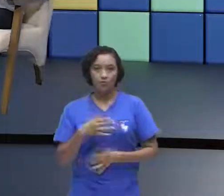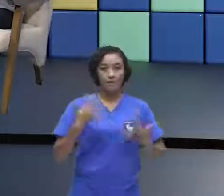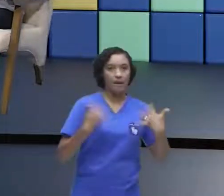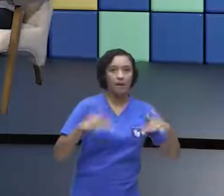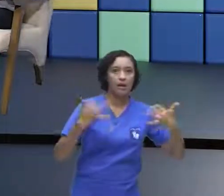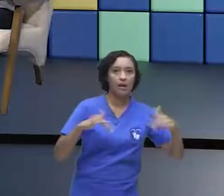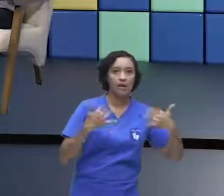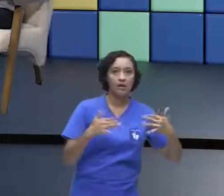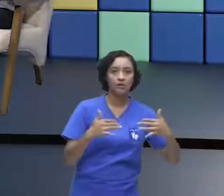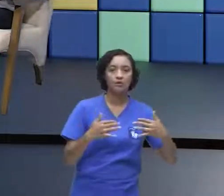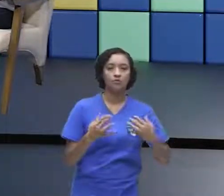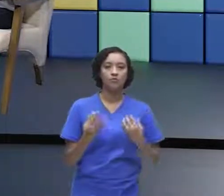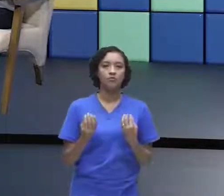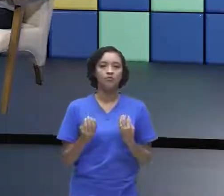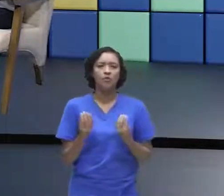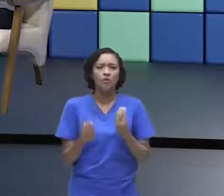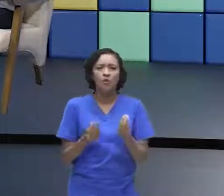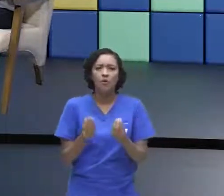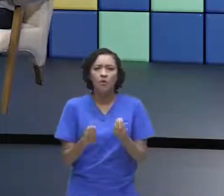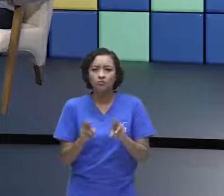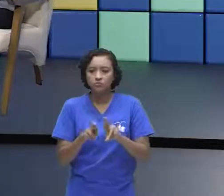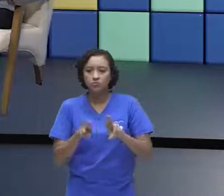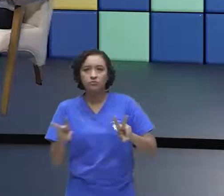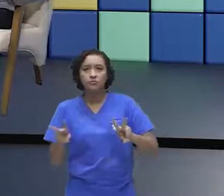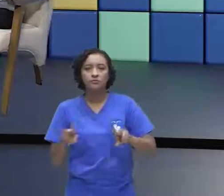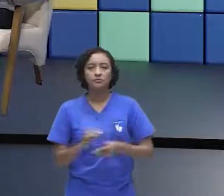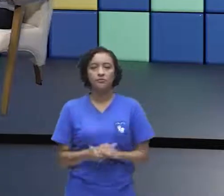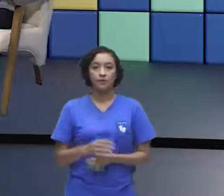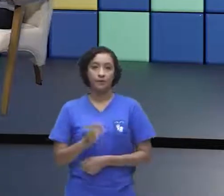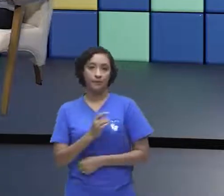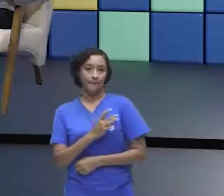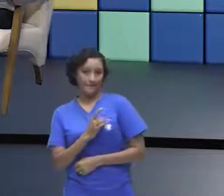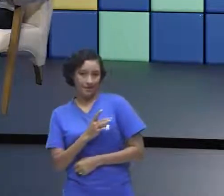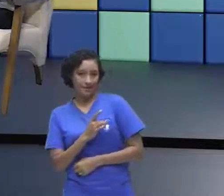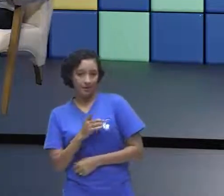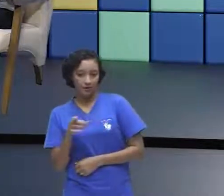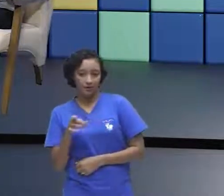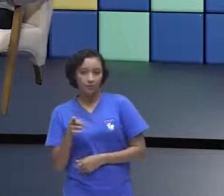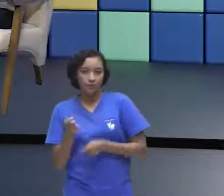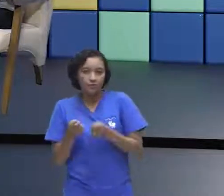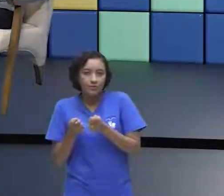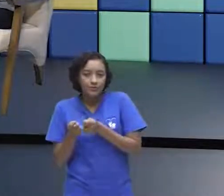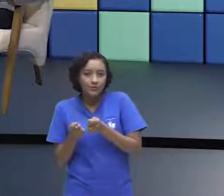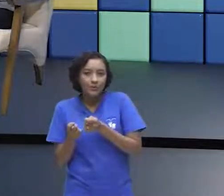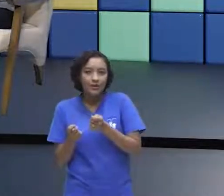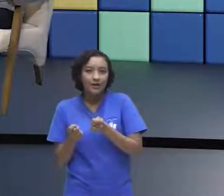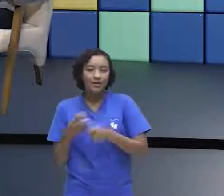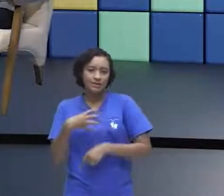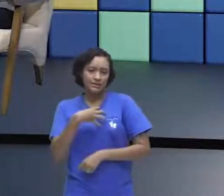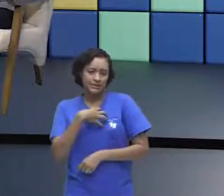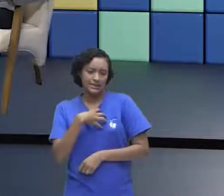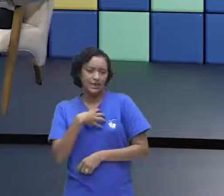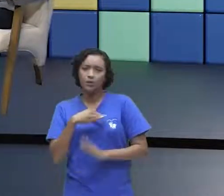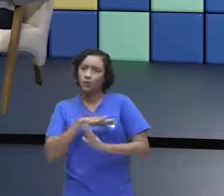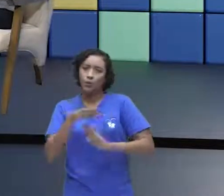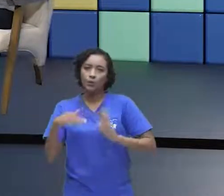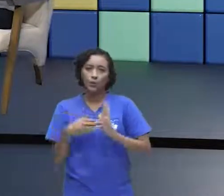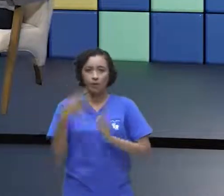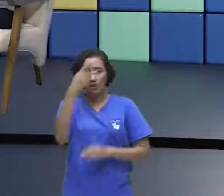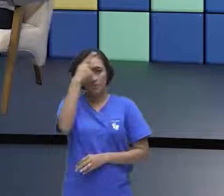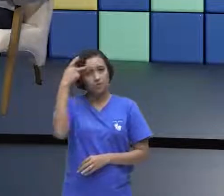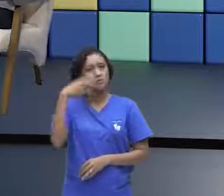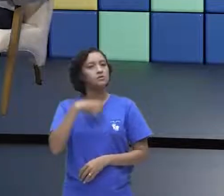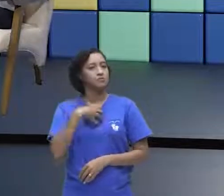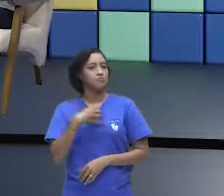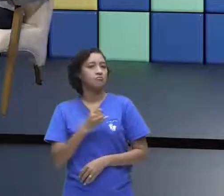pode levar a outra? Como que a gente consegue identificar? O medo controlado, né? Como a sensação de medo que nós todos temos, mas aí a